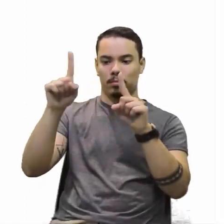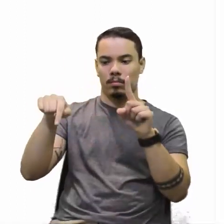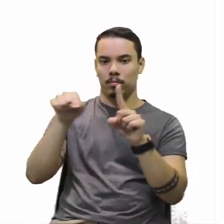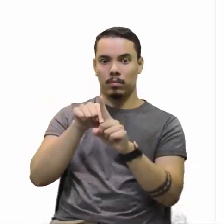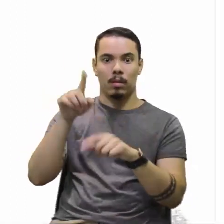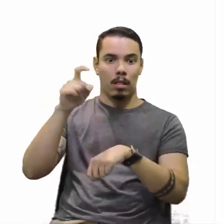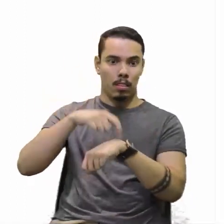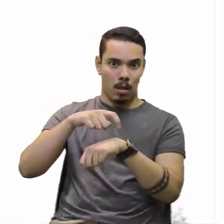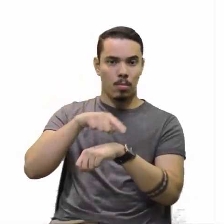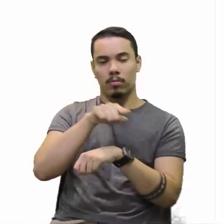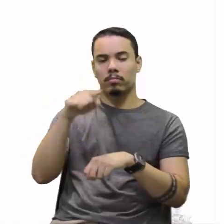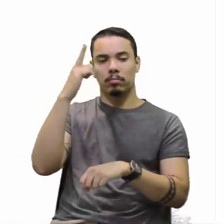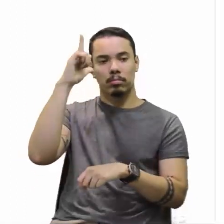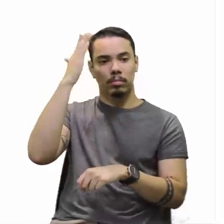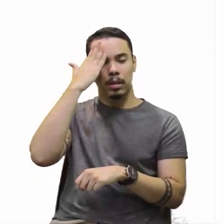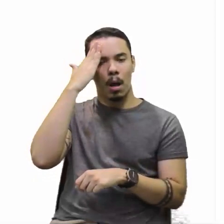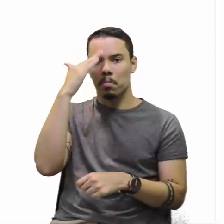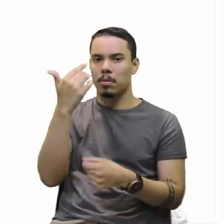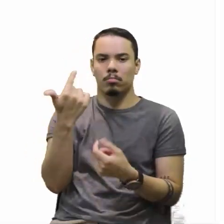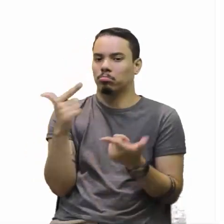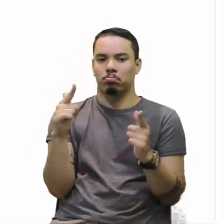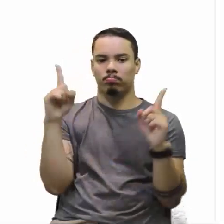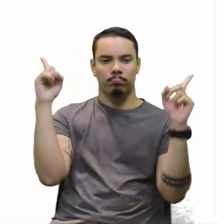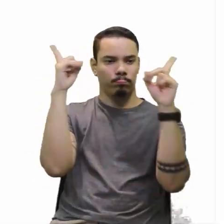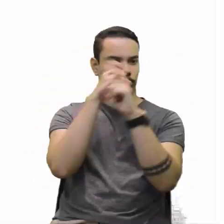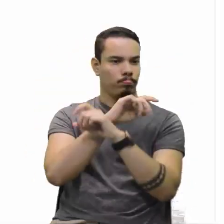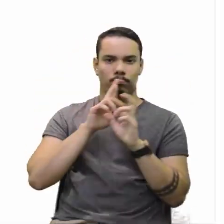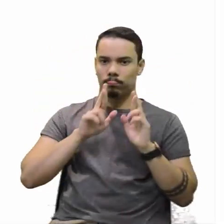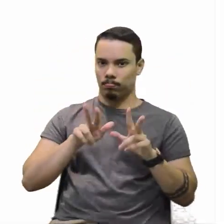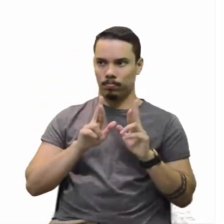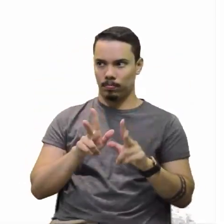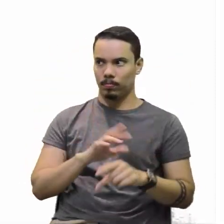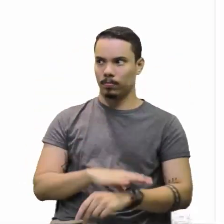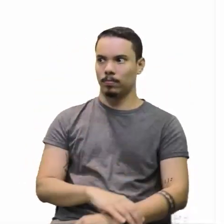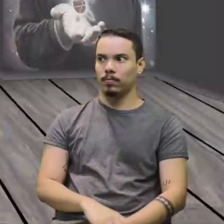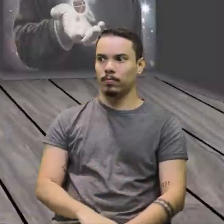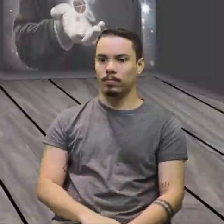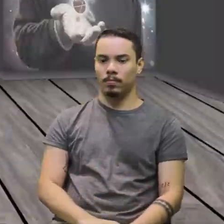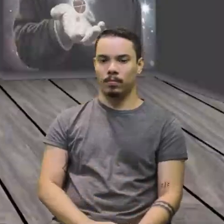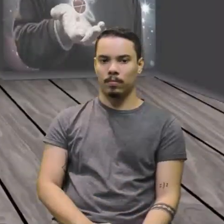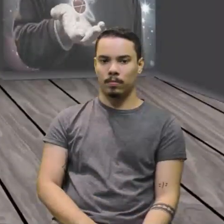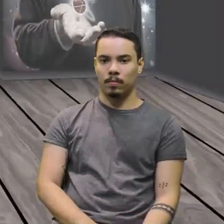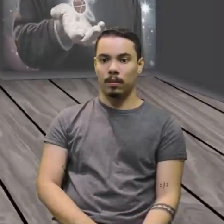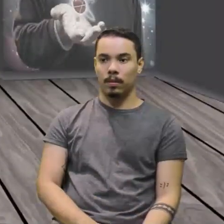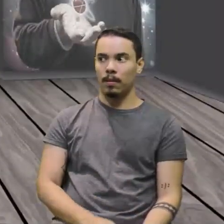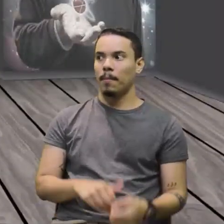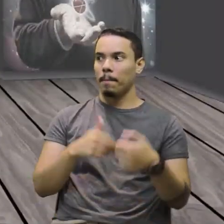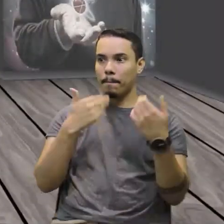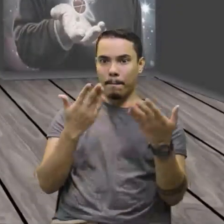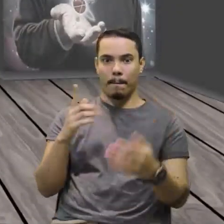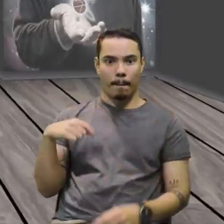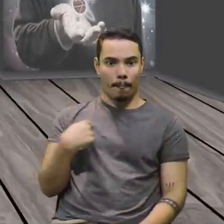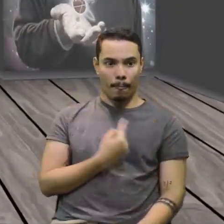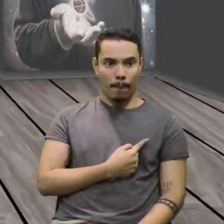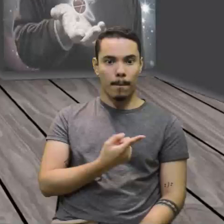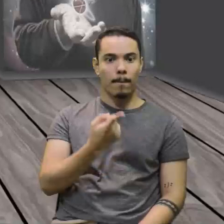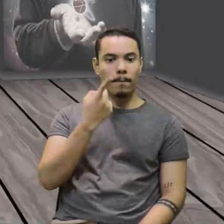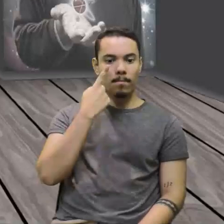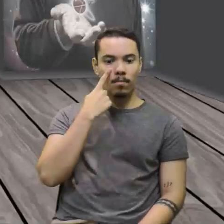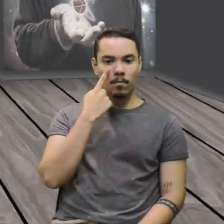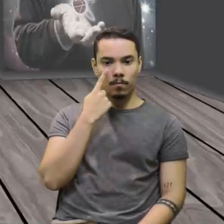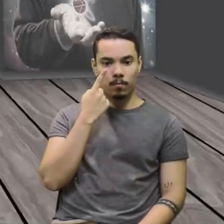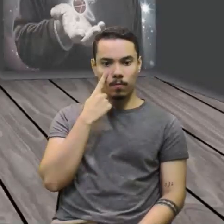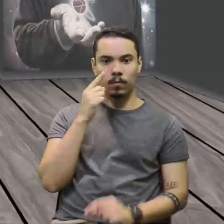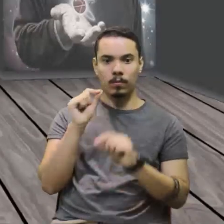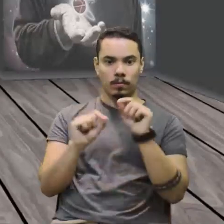Então, não tem aí muita dificuldade. Pessoal, olha bem, nós vimos aí